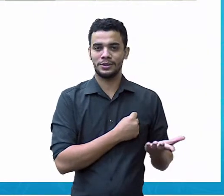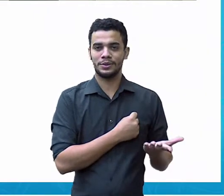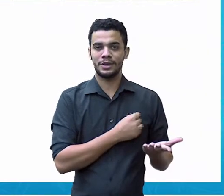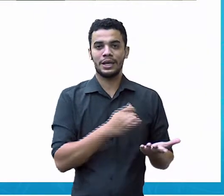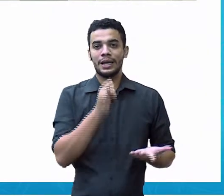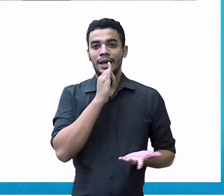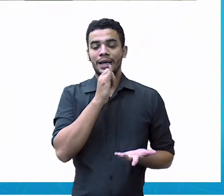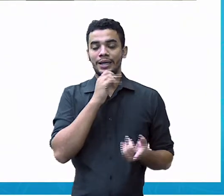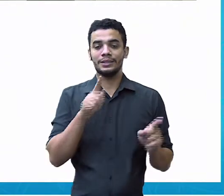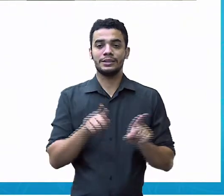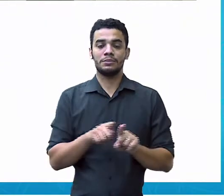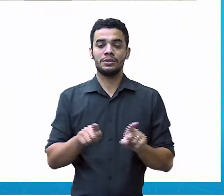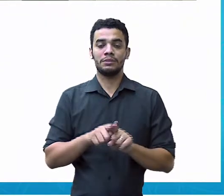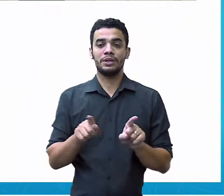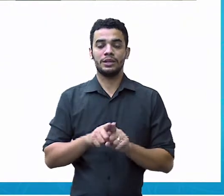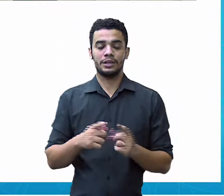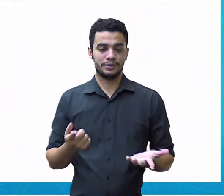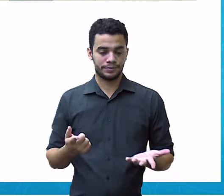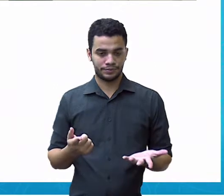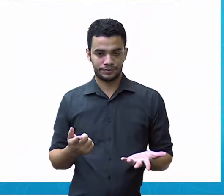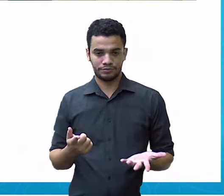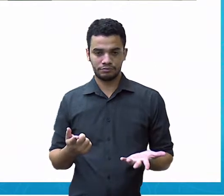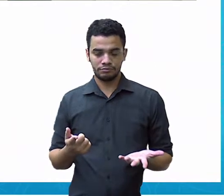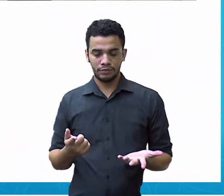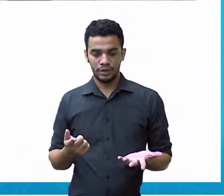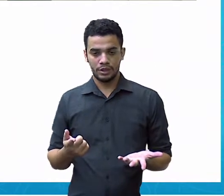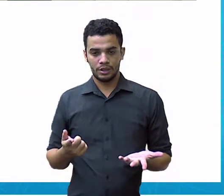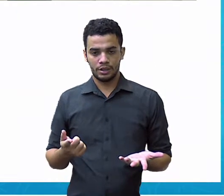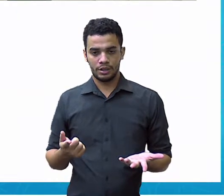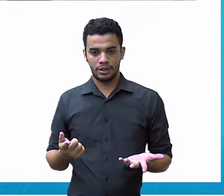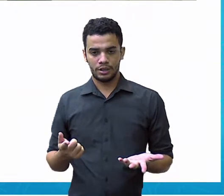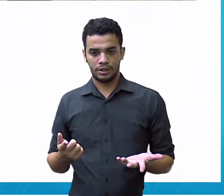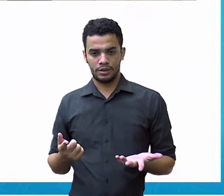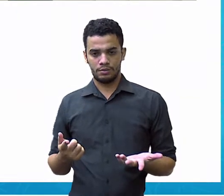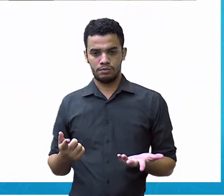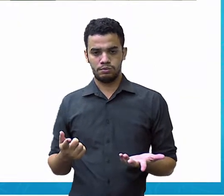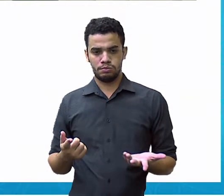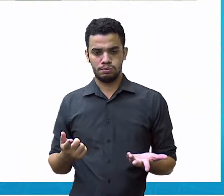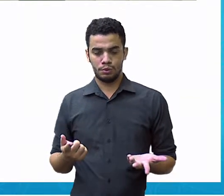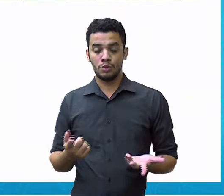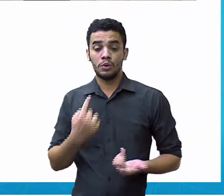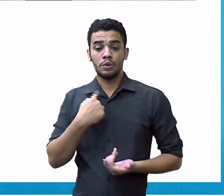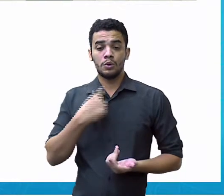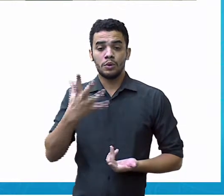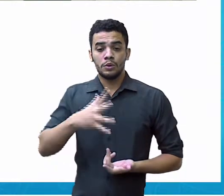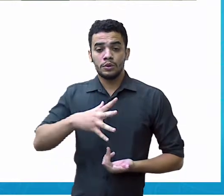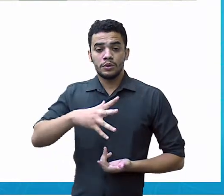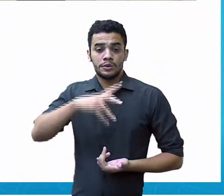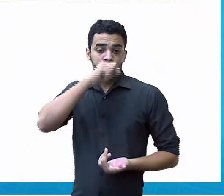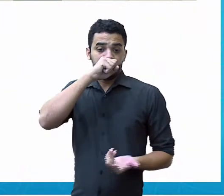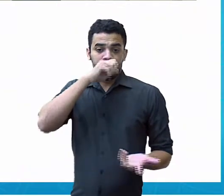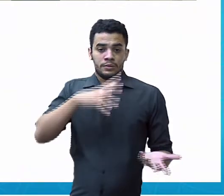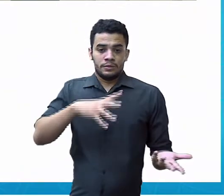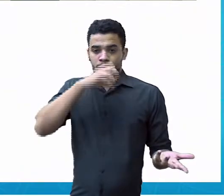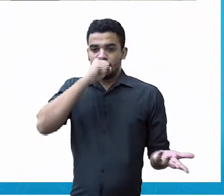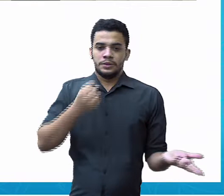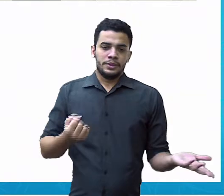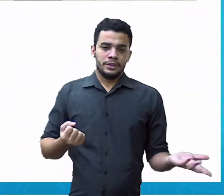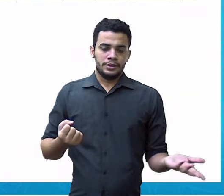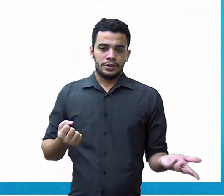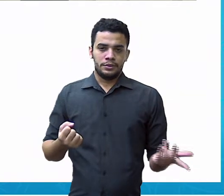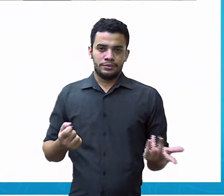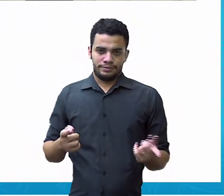própria vontade, e temos as involuntárias, que não dependem de nós para acontecer, tá? Elas